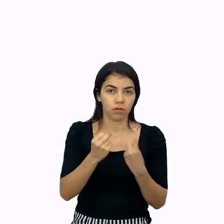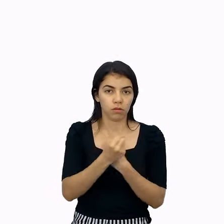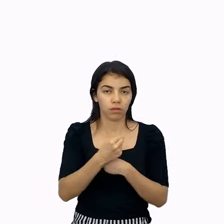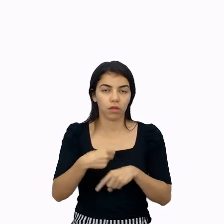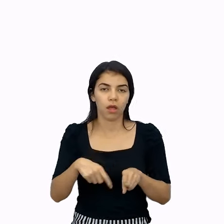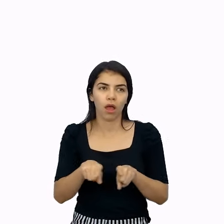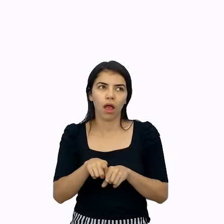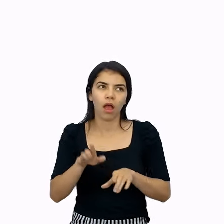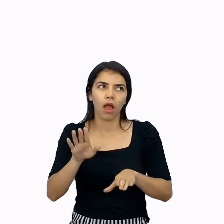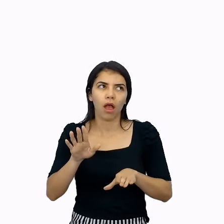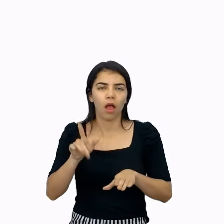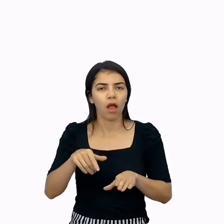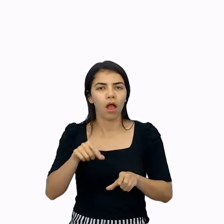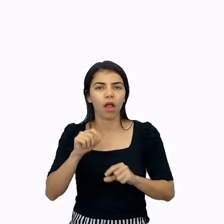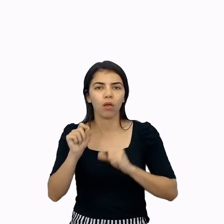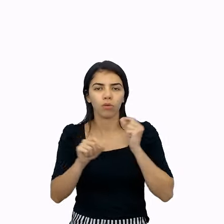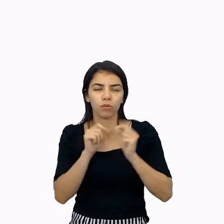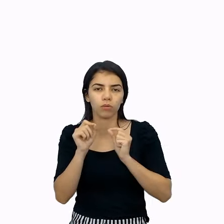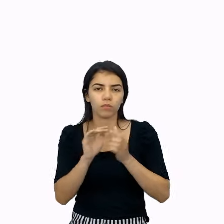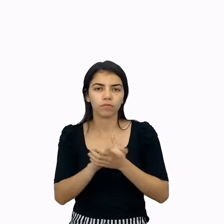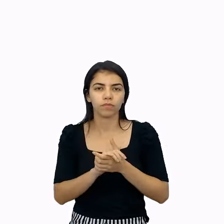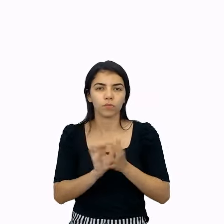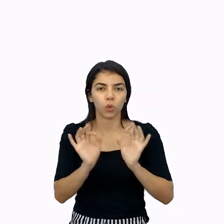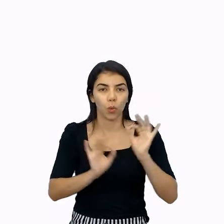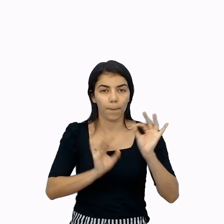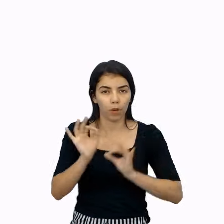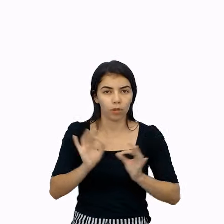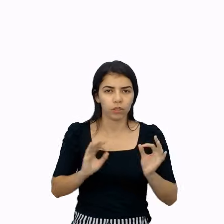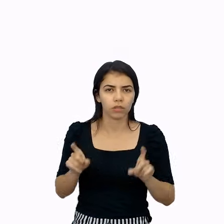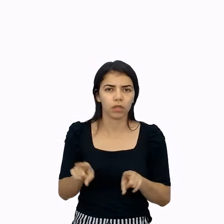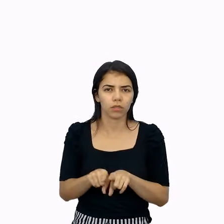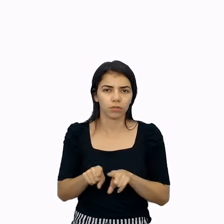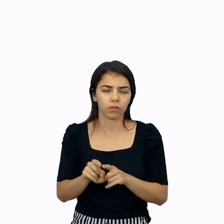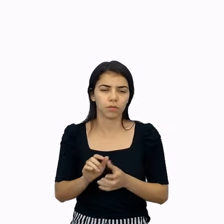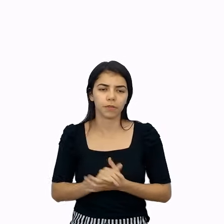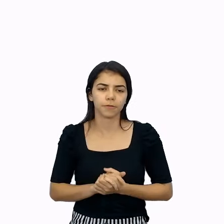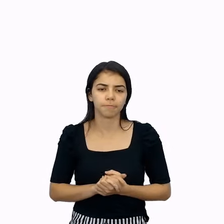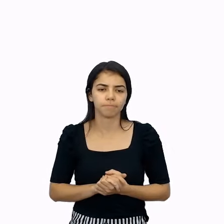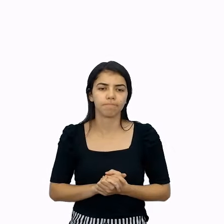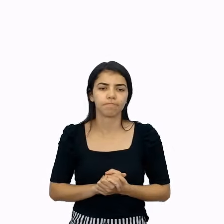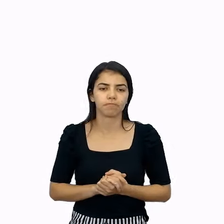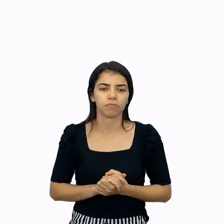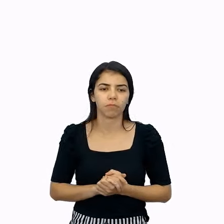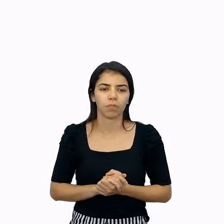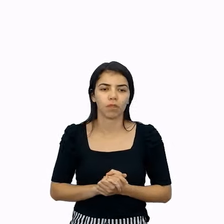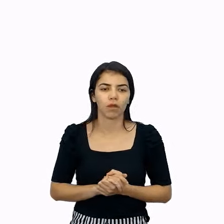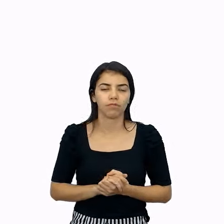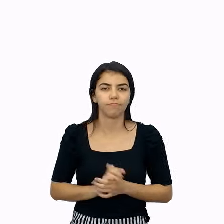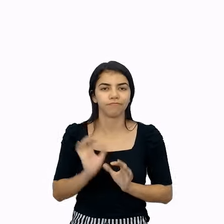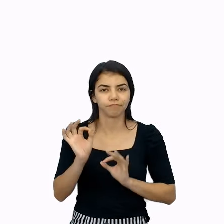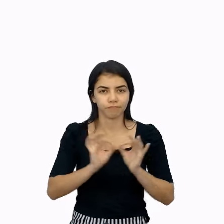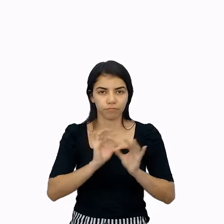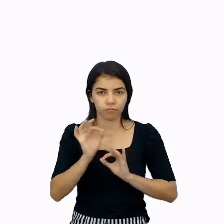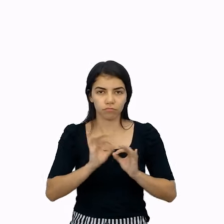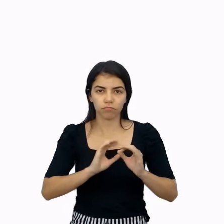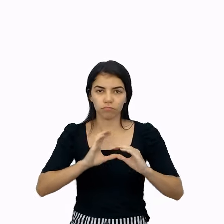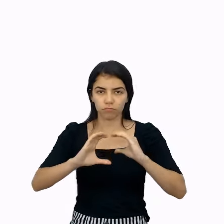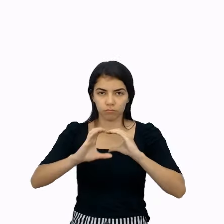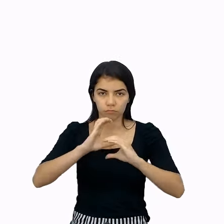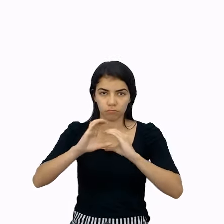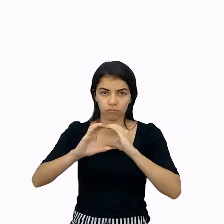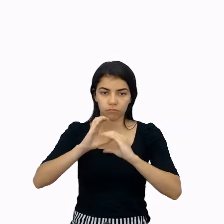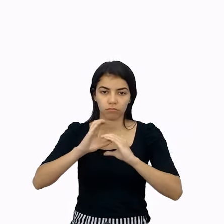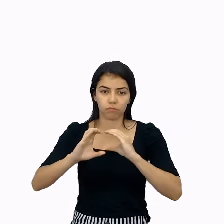requerem, de certa forma, uma organização, né, desses domínios comunicativos. E, portanto,